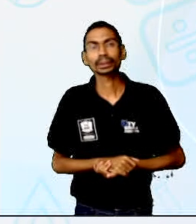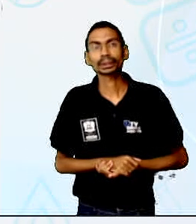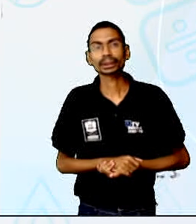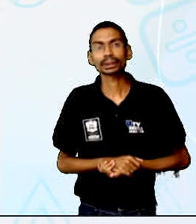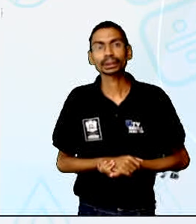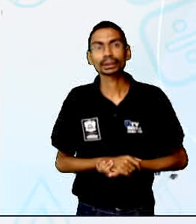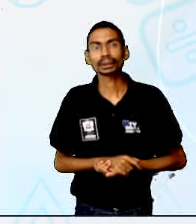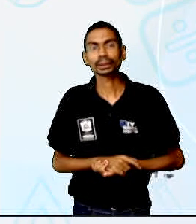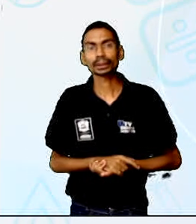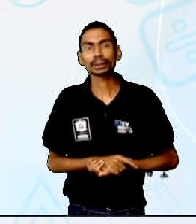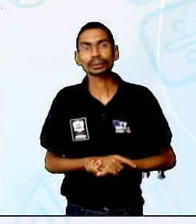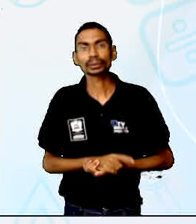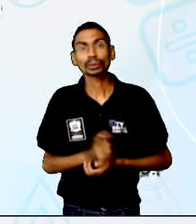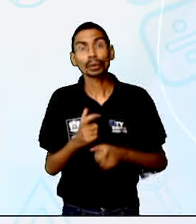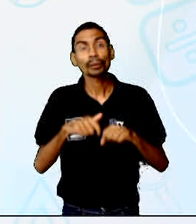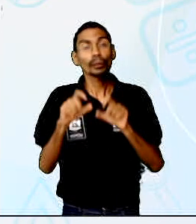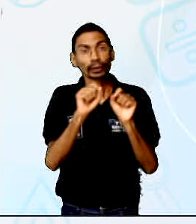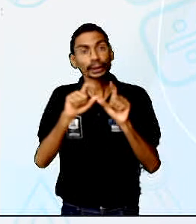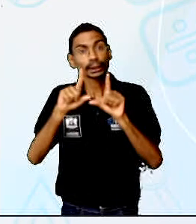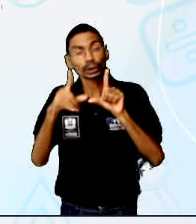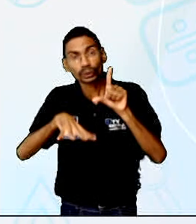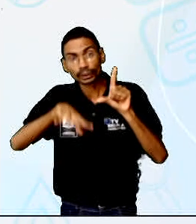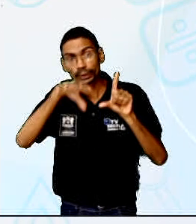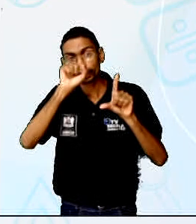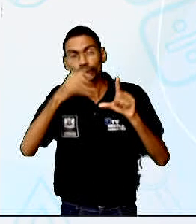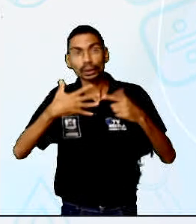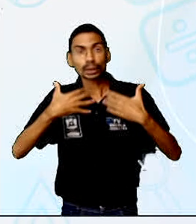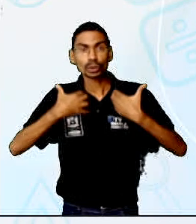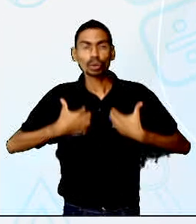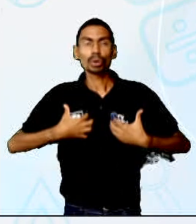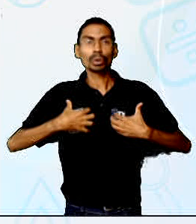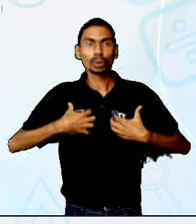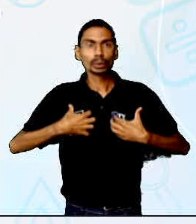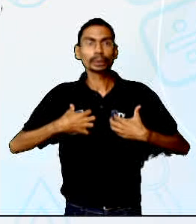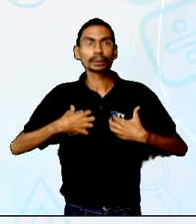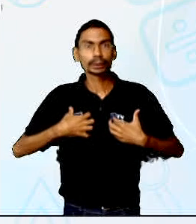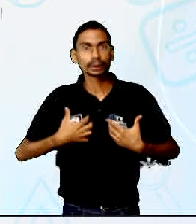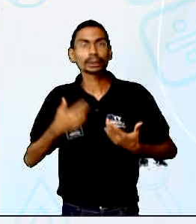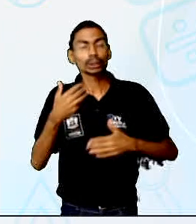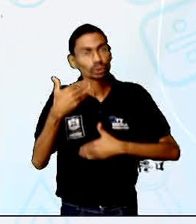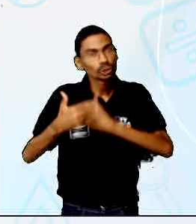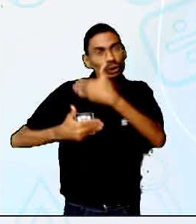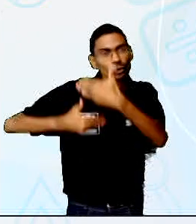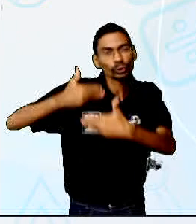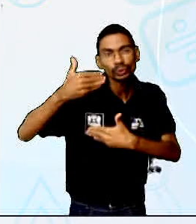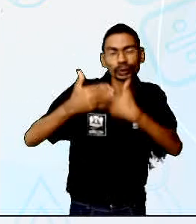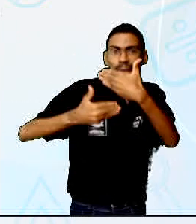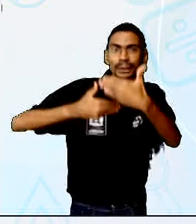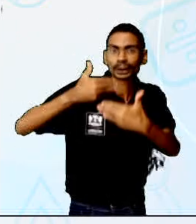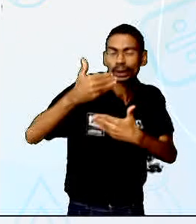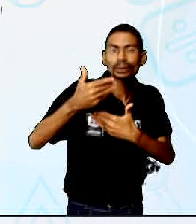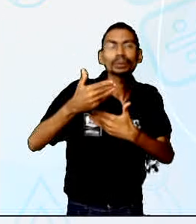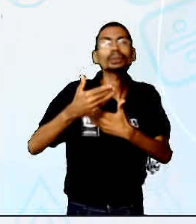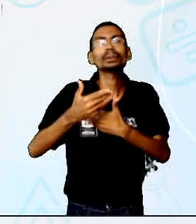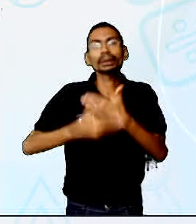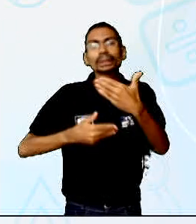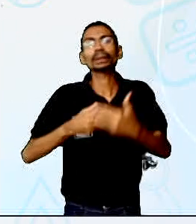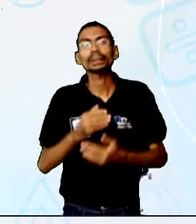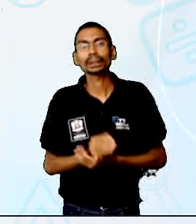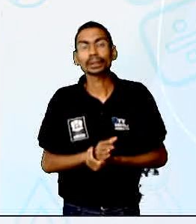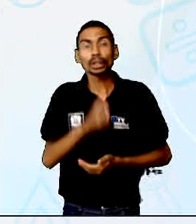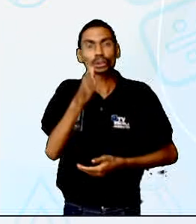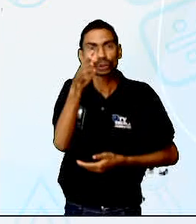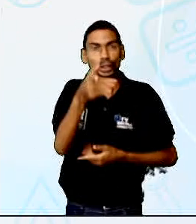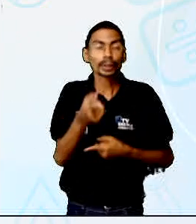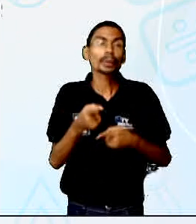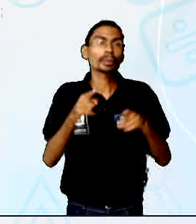Voltando aqui. A respiração dos seres humanos é pulmonar e o seu desenvolvimento é desenvolvimento direto, porque